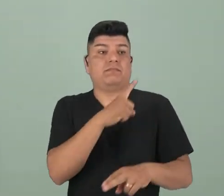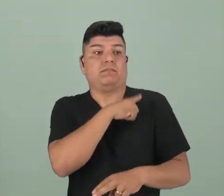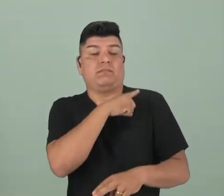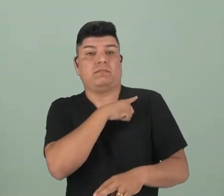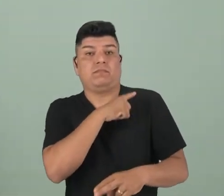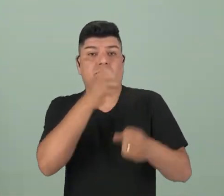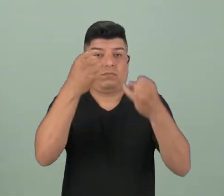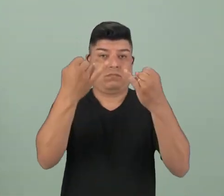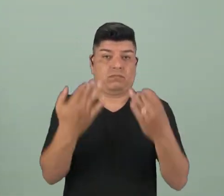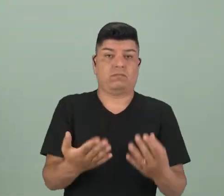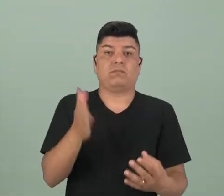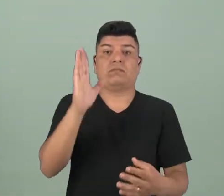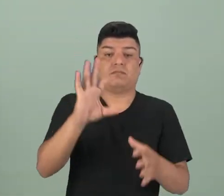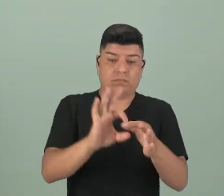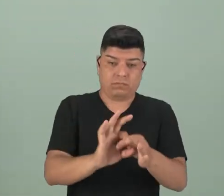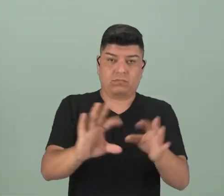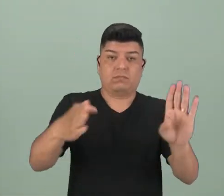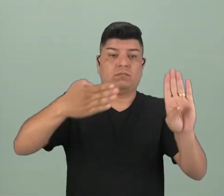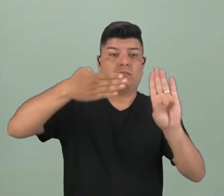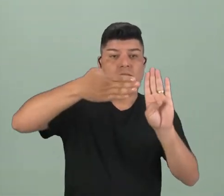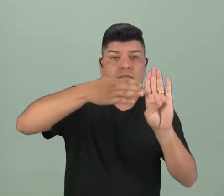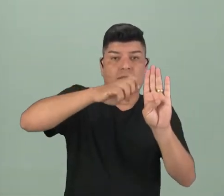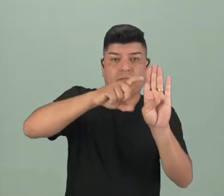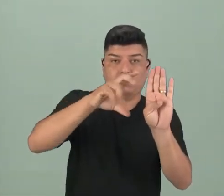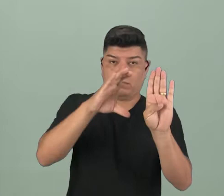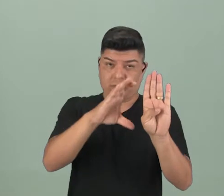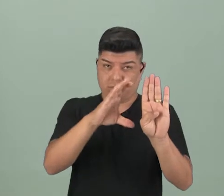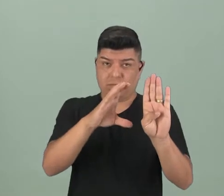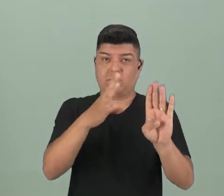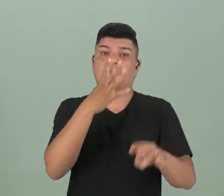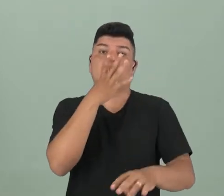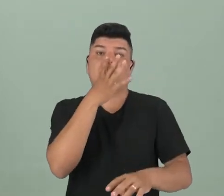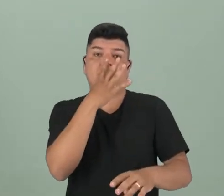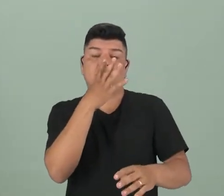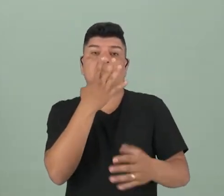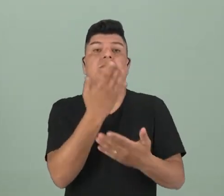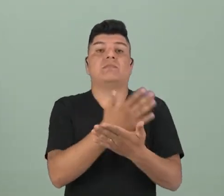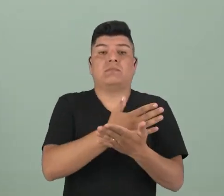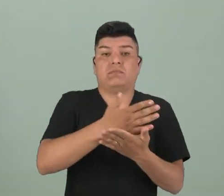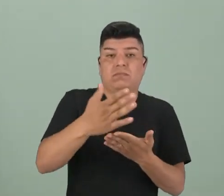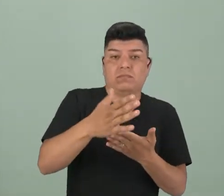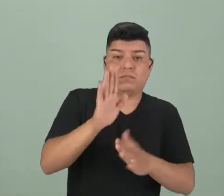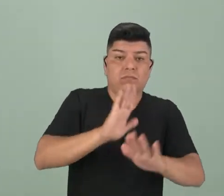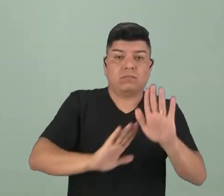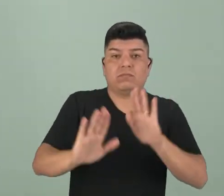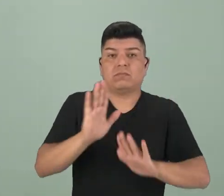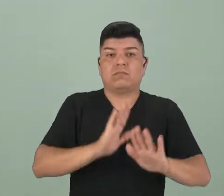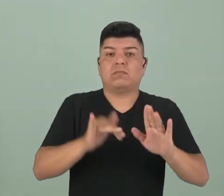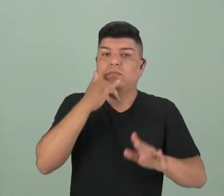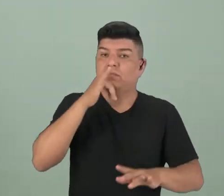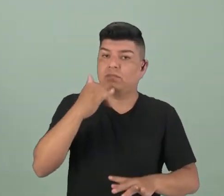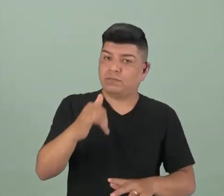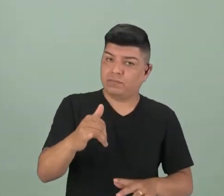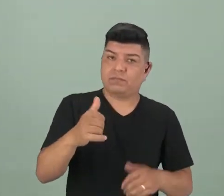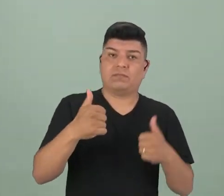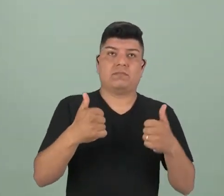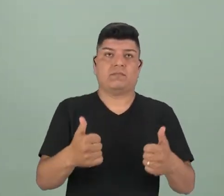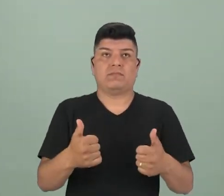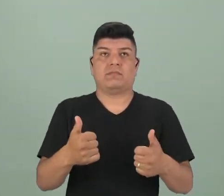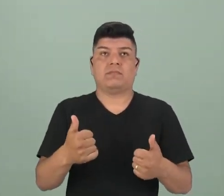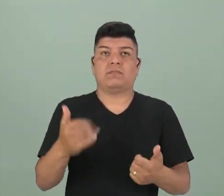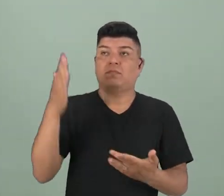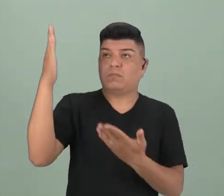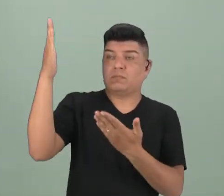disponível na plataforma Eduque, se você quiser olhar. Assista lá a aula de Princípio de Conservação de Energia. Então veio dele,